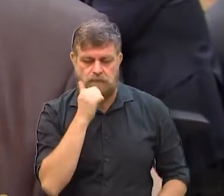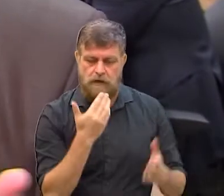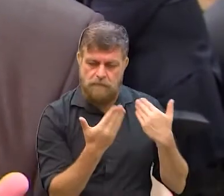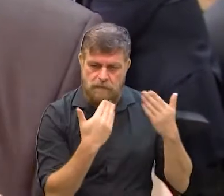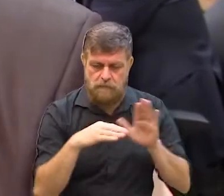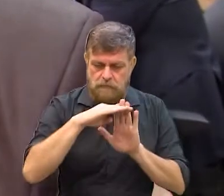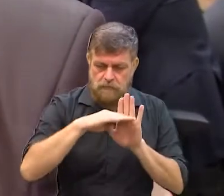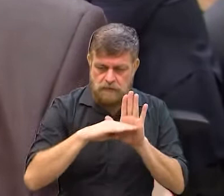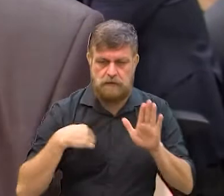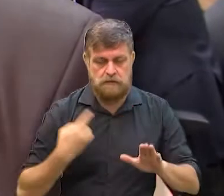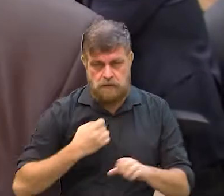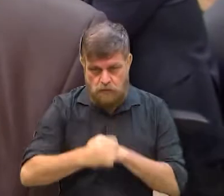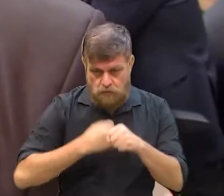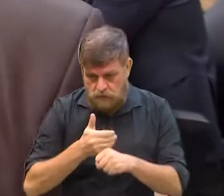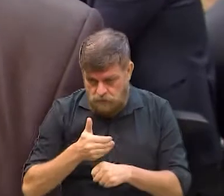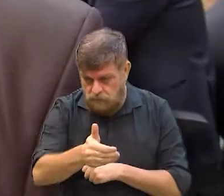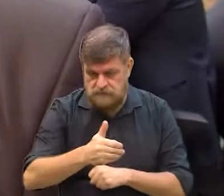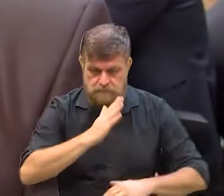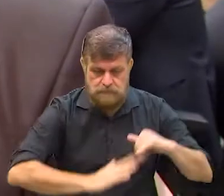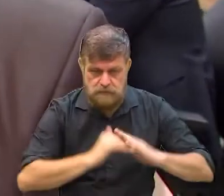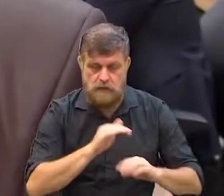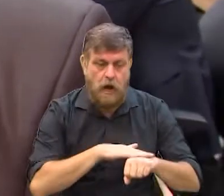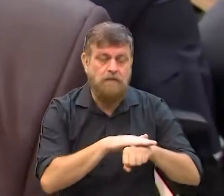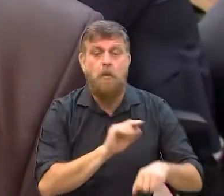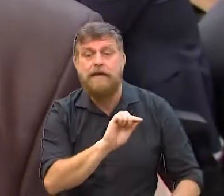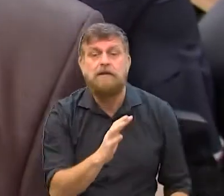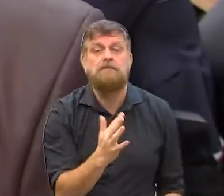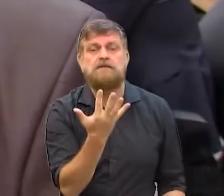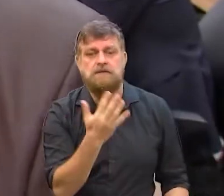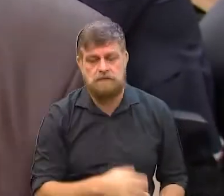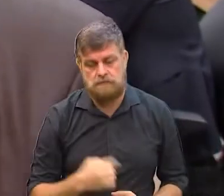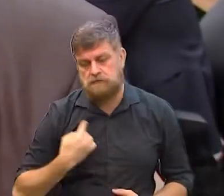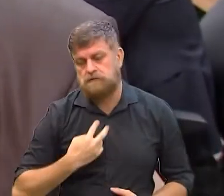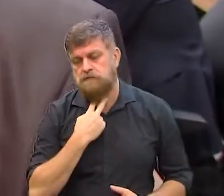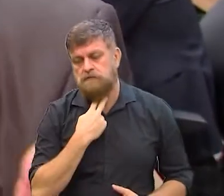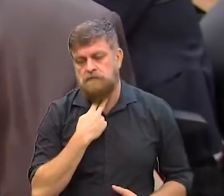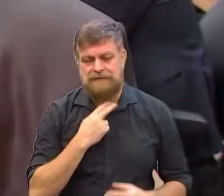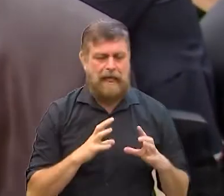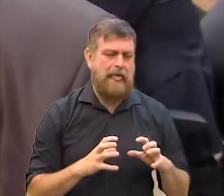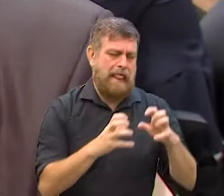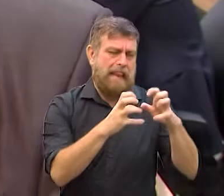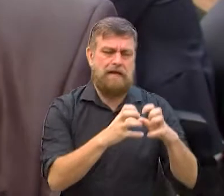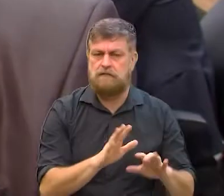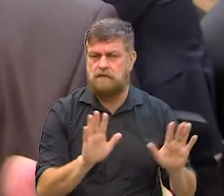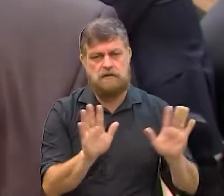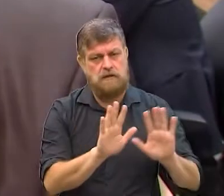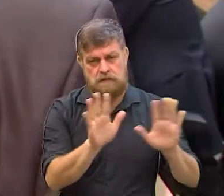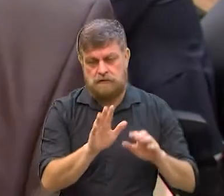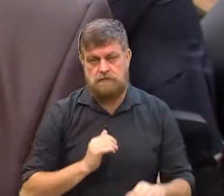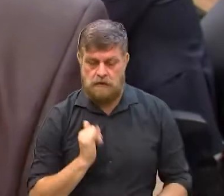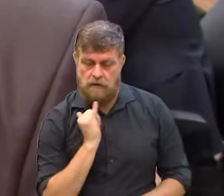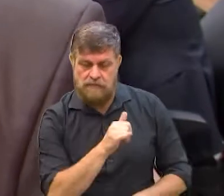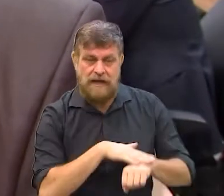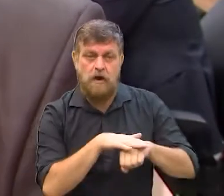Inclusive eu estou fazendo uma pauta para começar o ano, a gente começar a ver isso daí. Conversar com o pessoal para ver o que está acontecendo. A gente não pode simplesmente brigar,